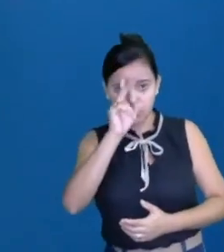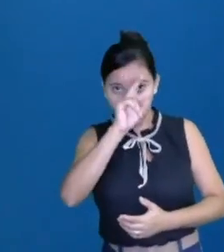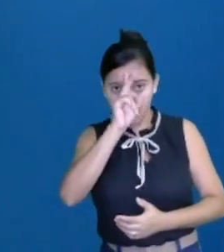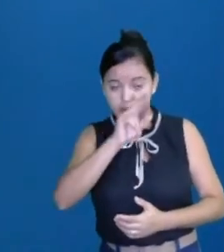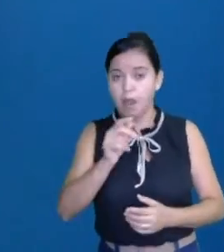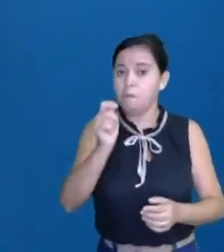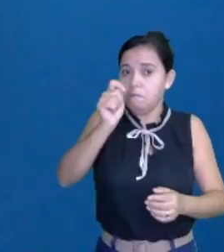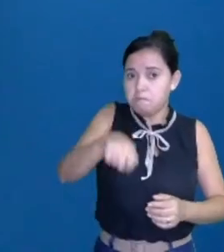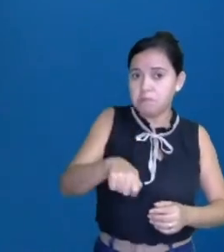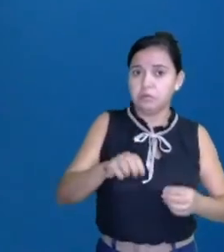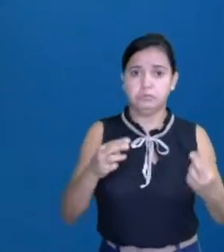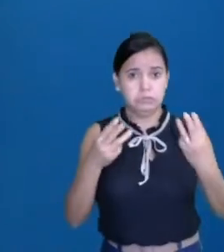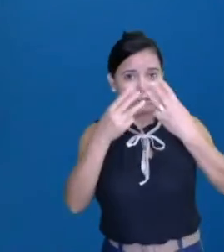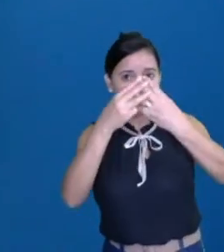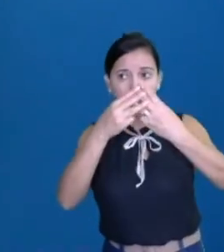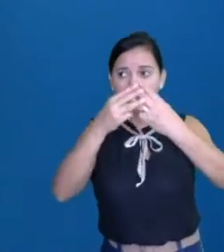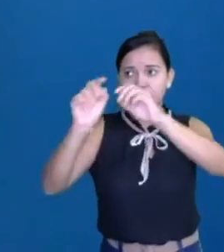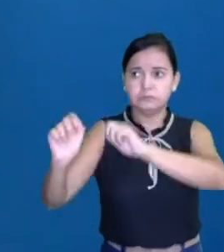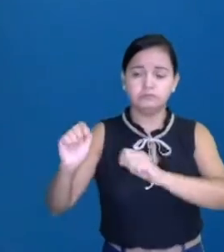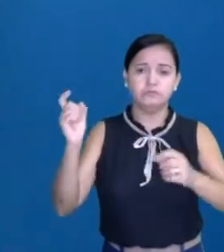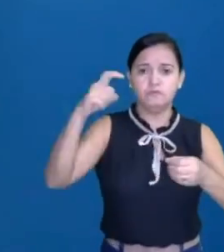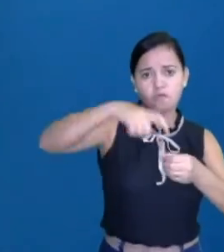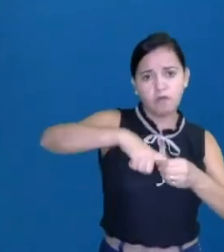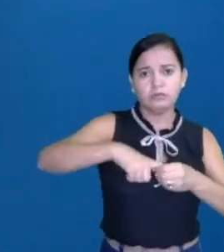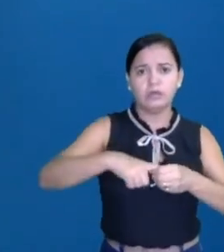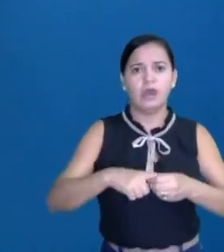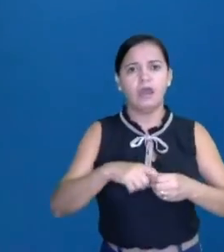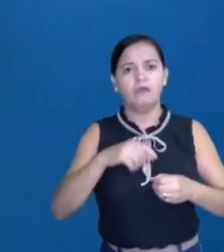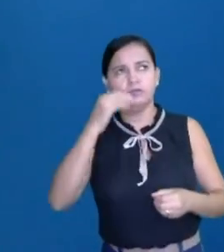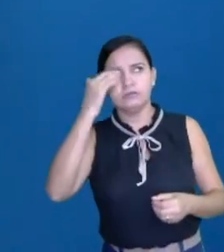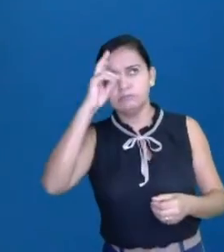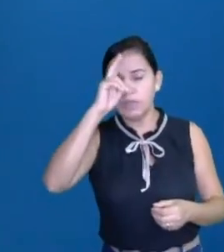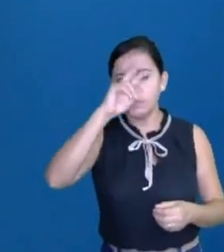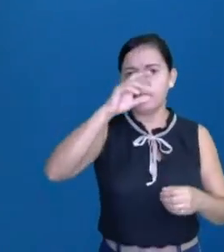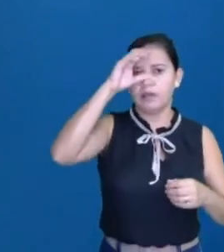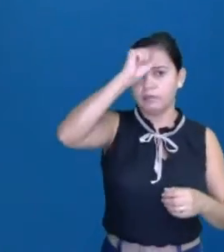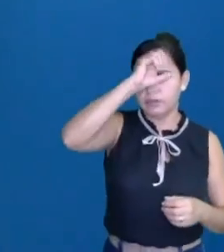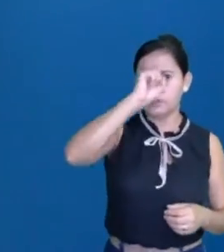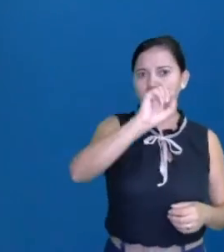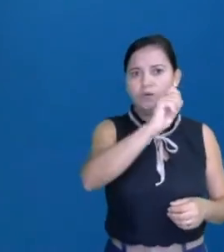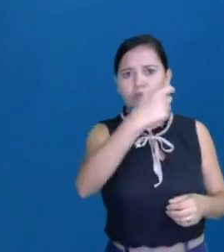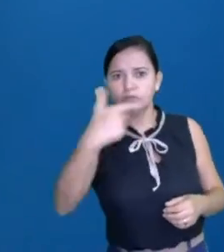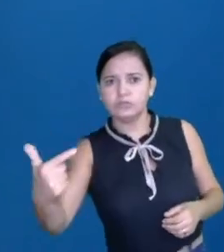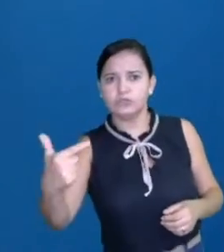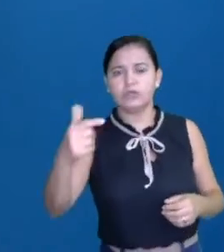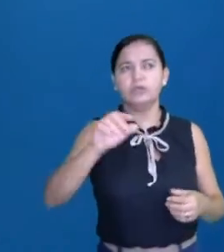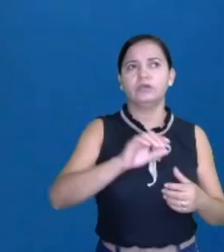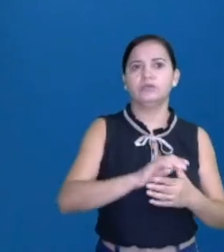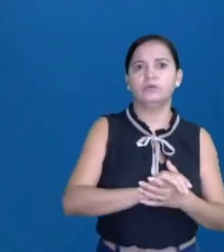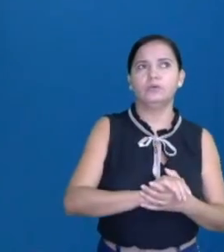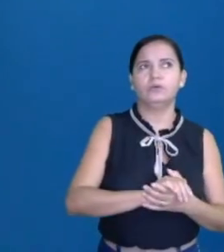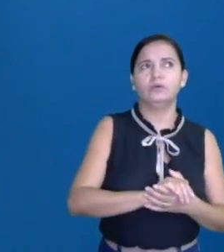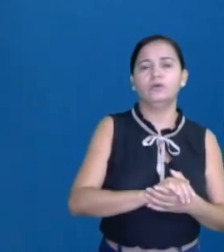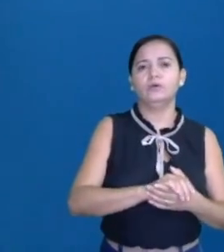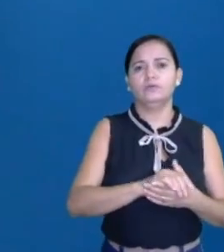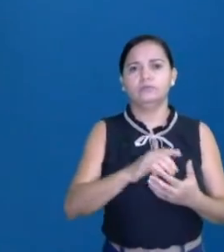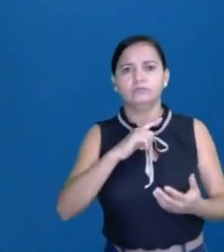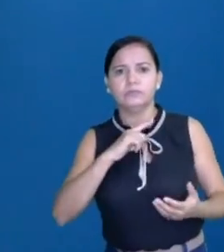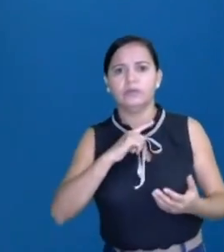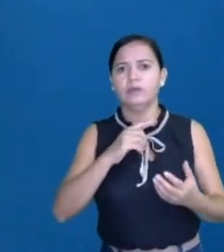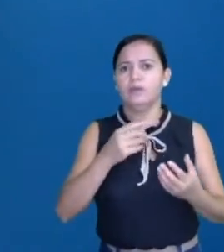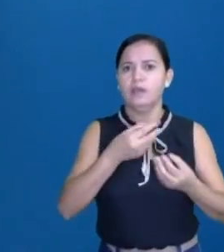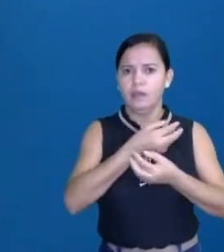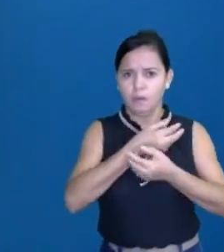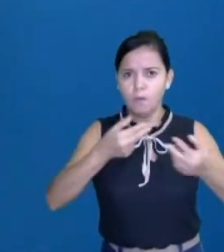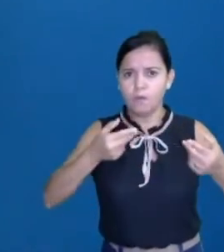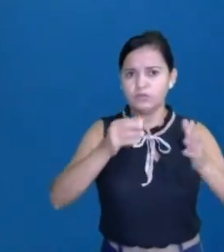isso, é só voltar como é que forma-se lá a camada de ozônio a partir do oxigênio, aquela coisa toda, a presença de uma descarga elétrica,